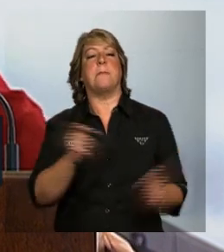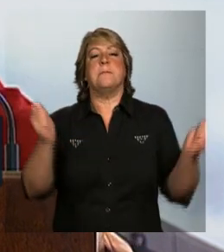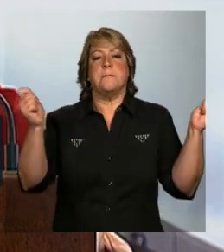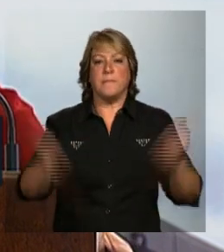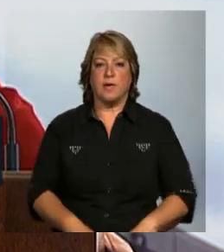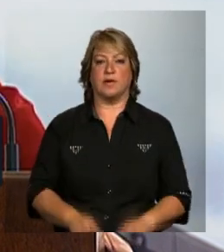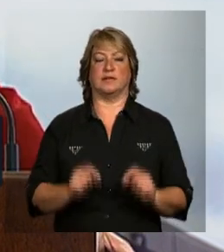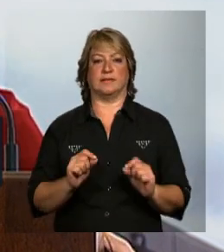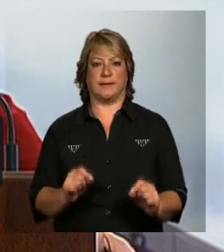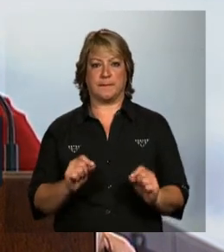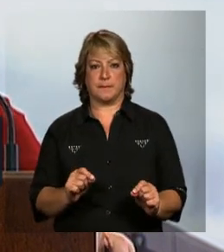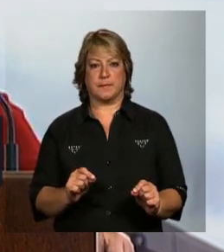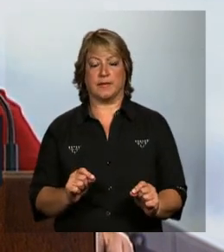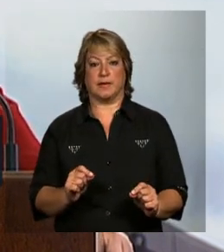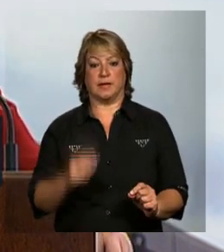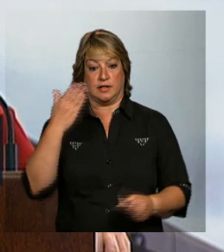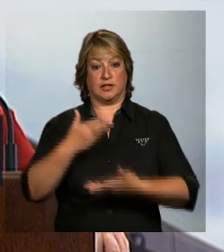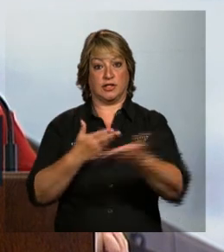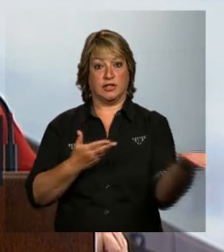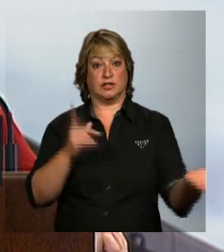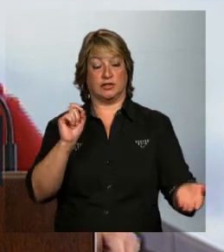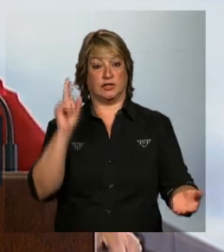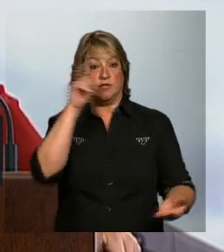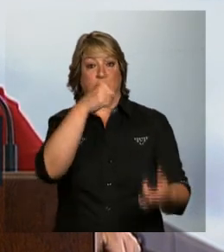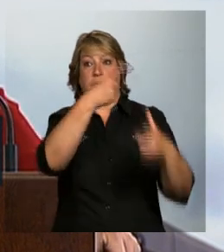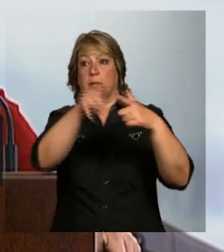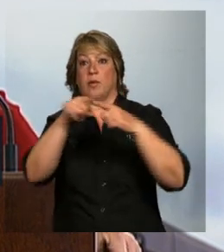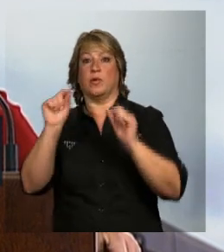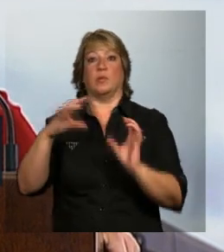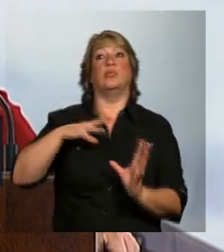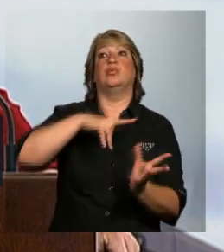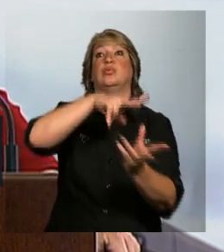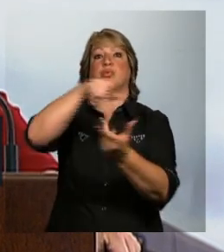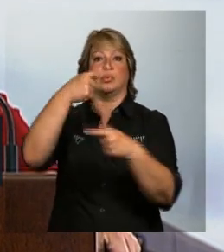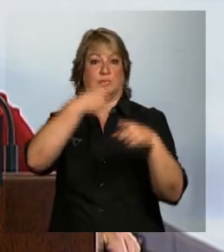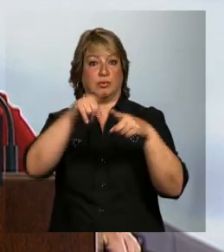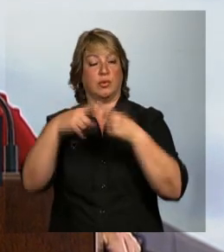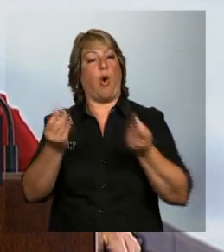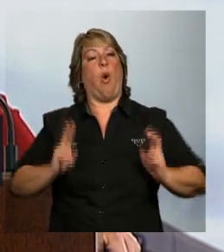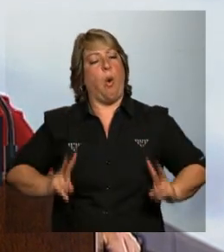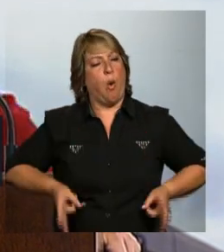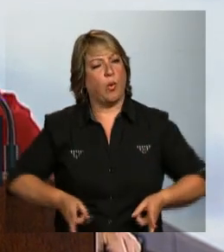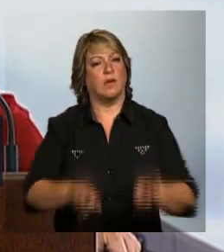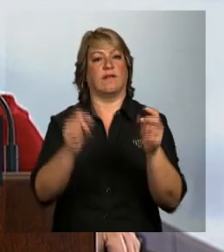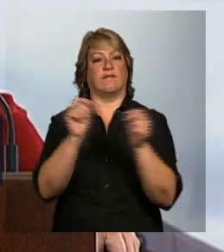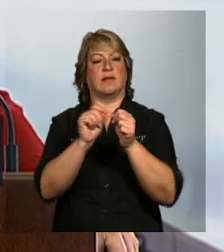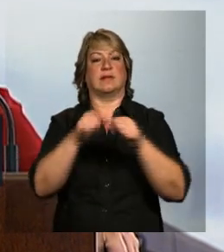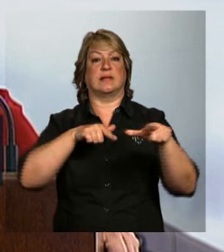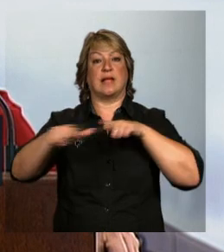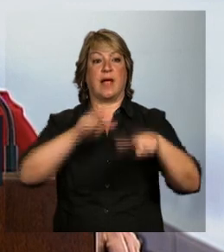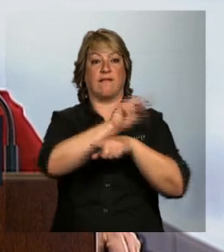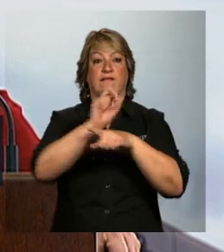capaz de diante das dificuldades internacionais continuar gerando emprego